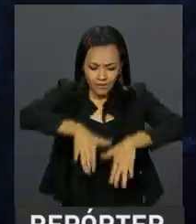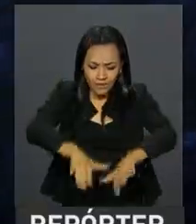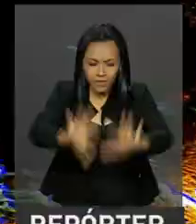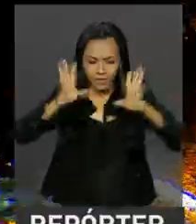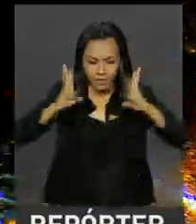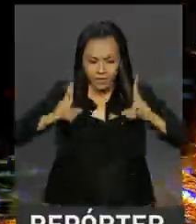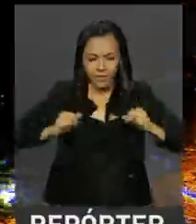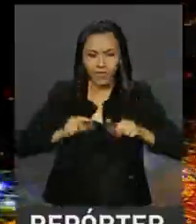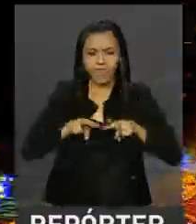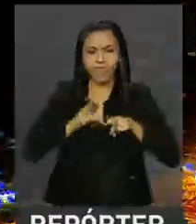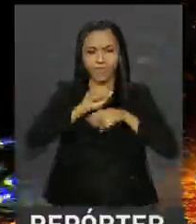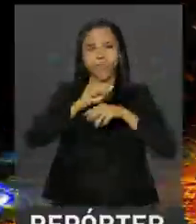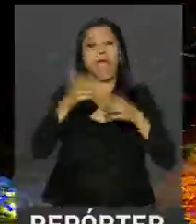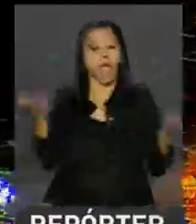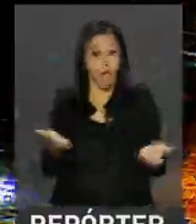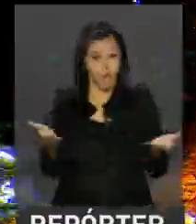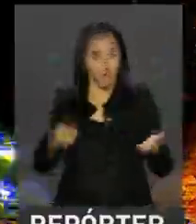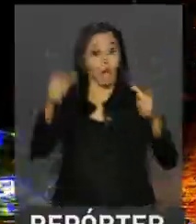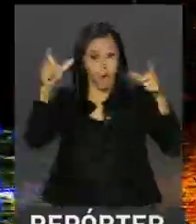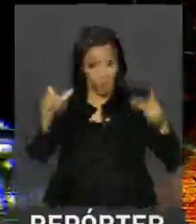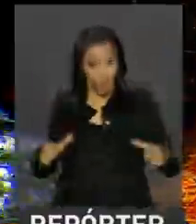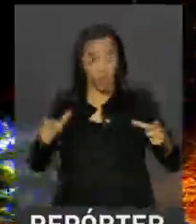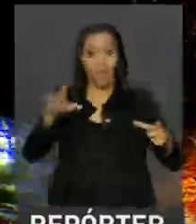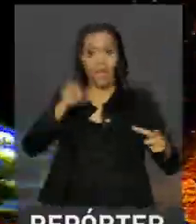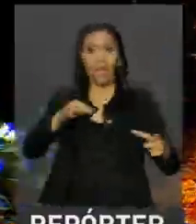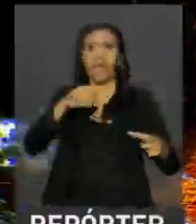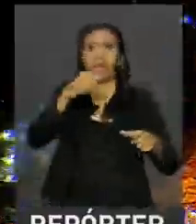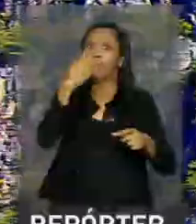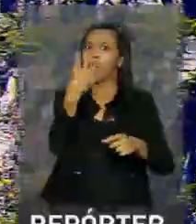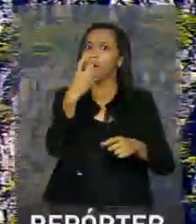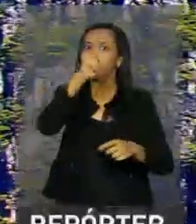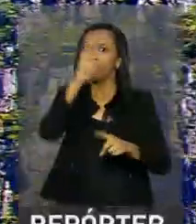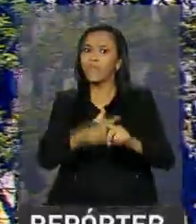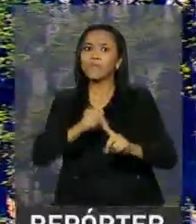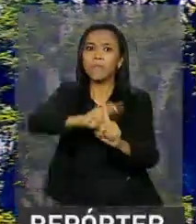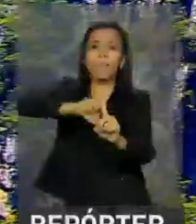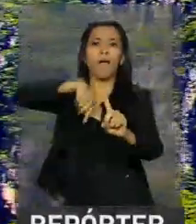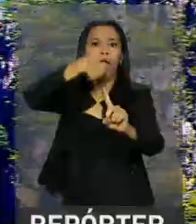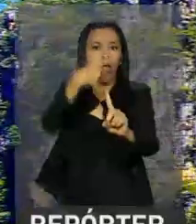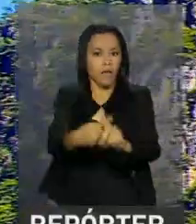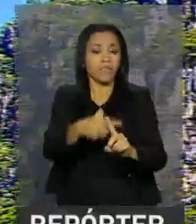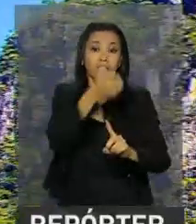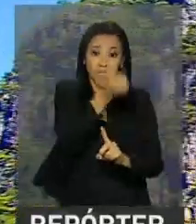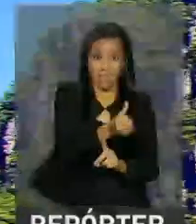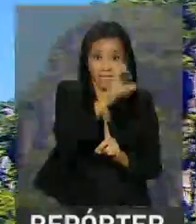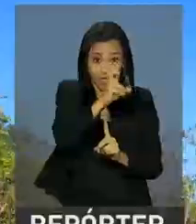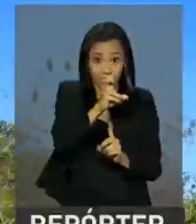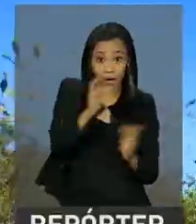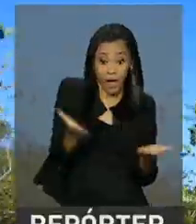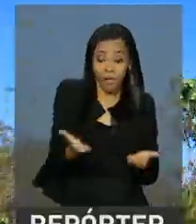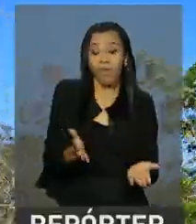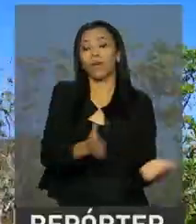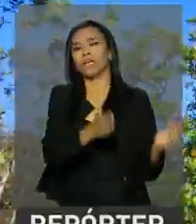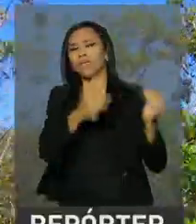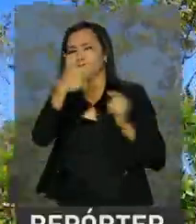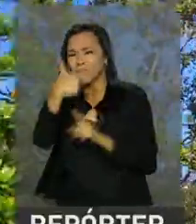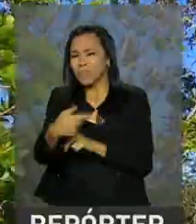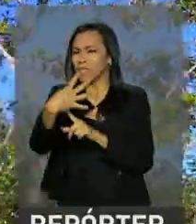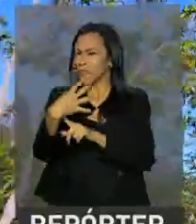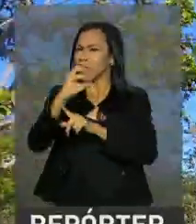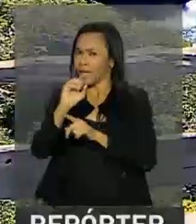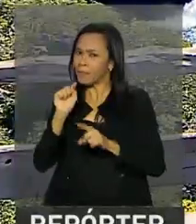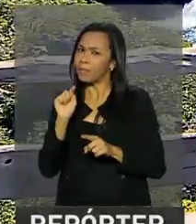cachoeiras agora o parque passa a ser quase quatro vezes maior de 65.000 ha para